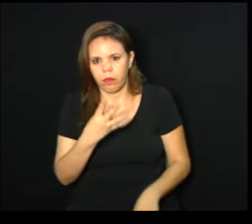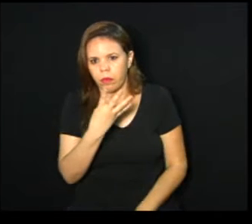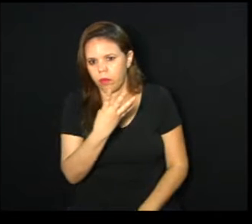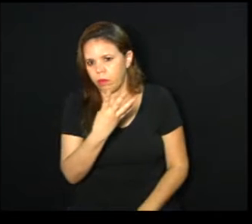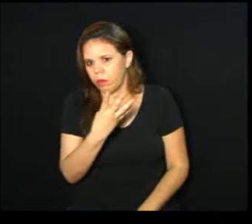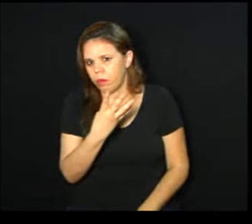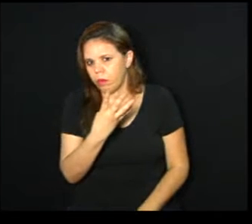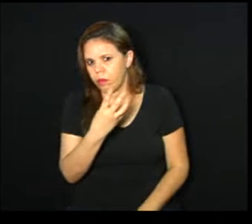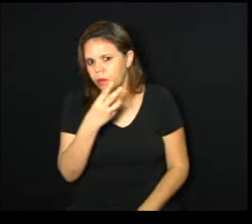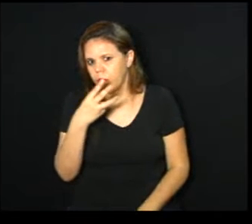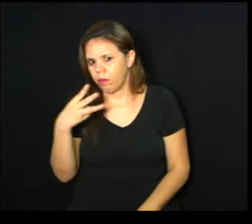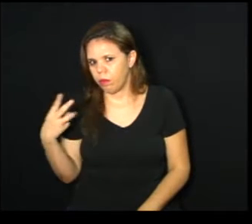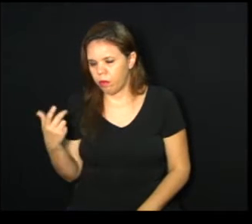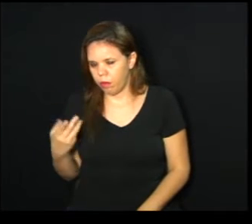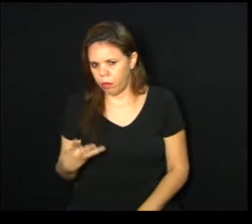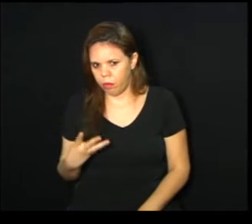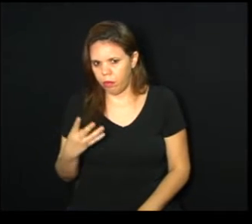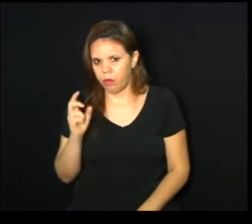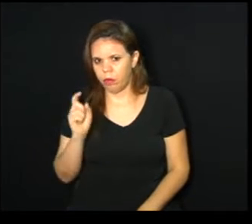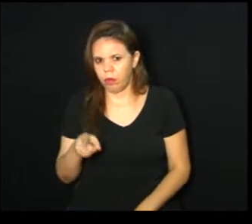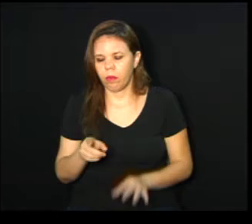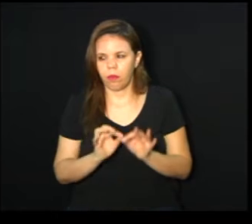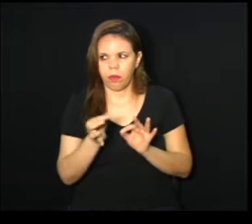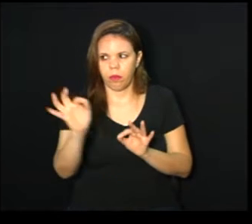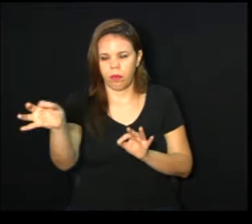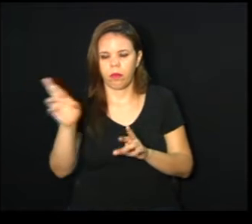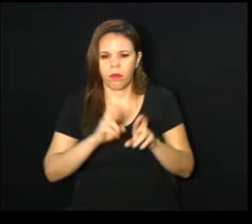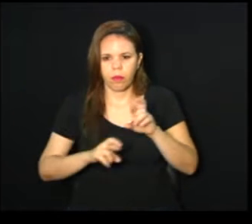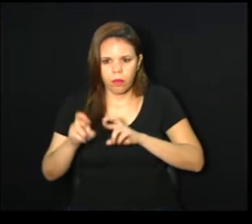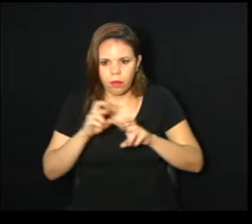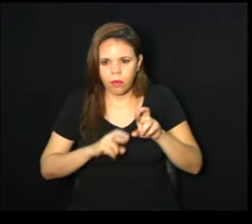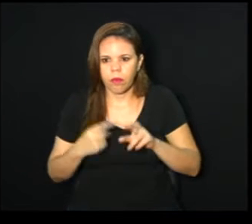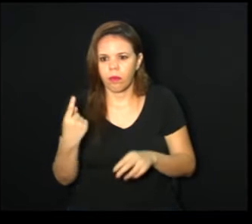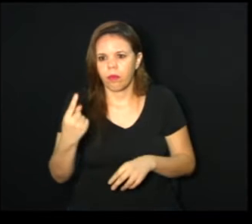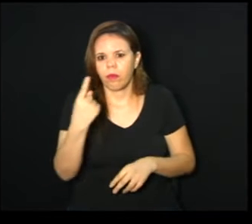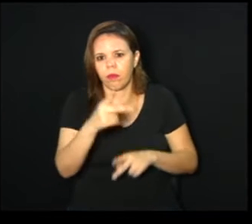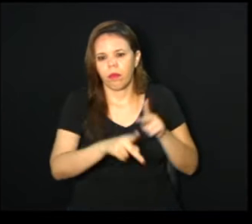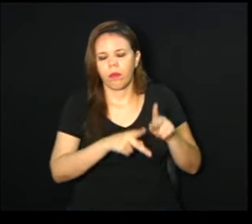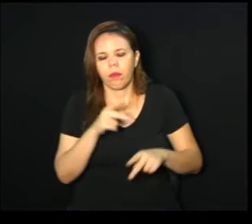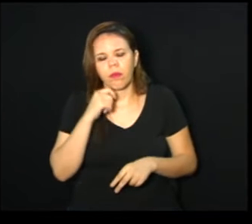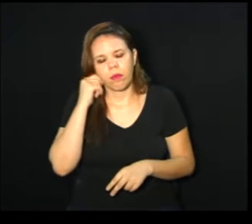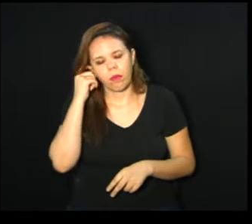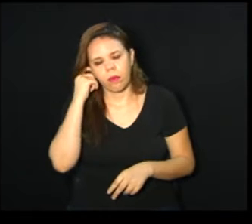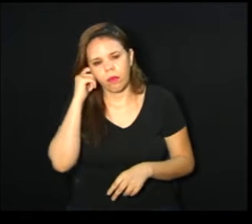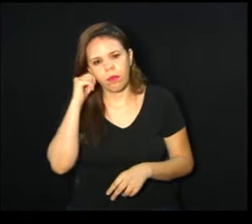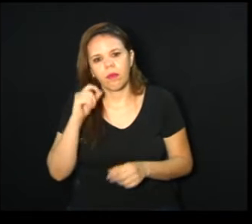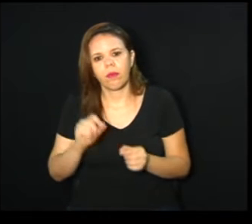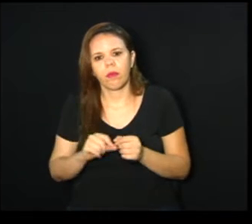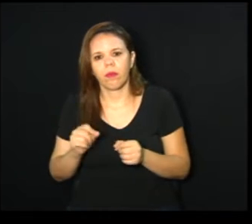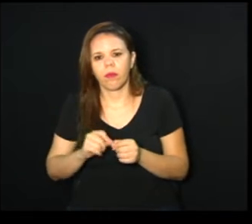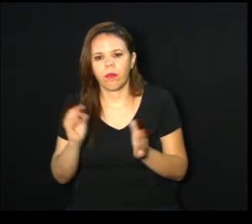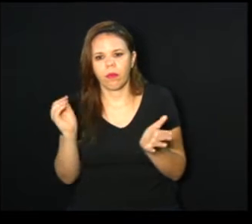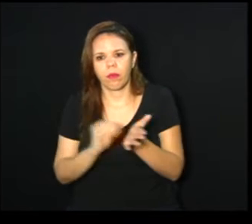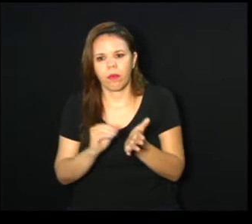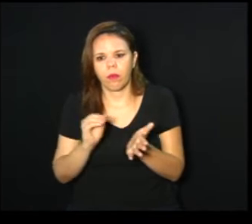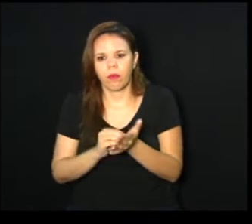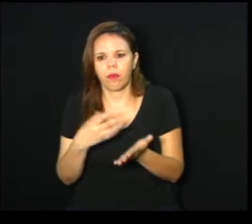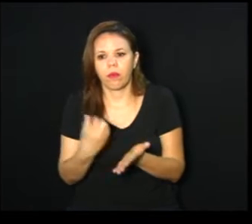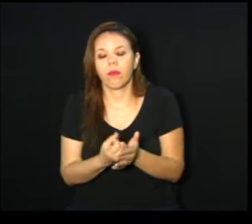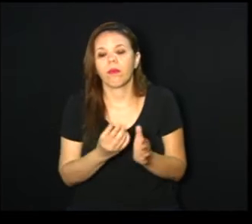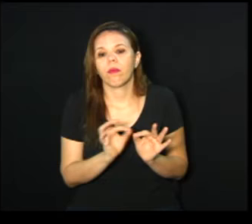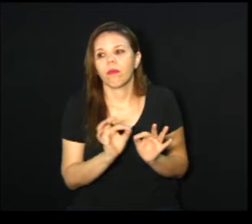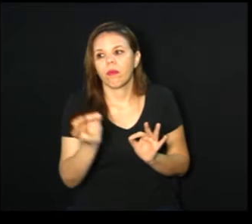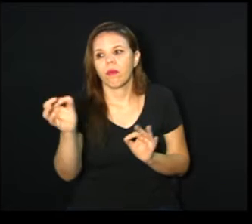mil quilômetros. Isso tudo monitorado, ou seja, cada usuário do veículo fazia o registro da quilometragem